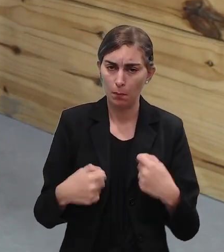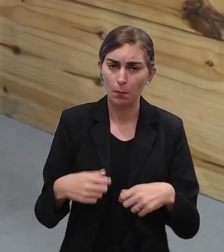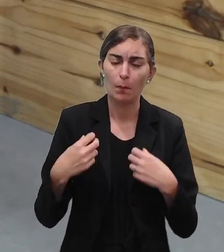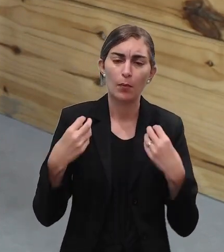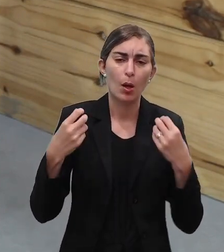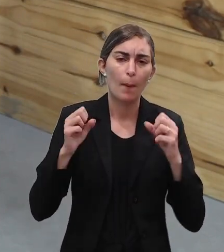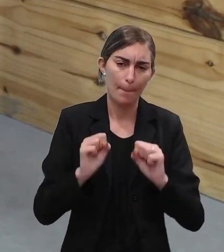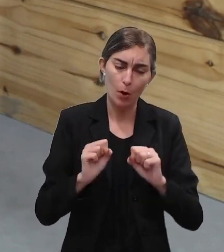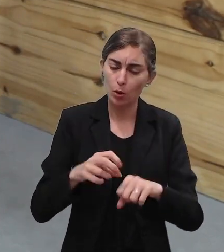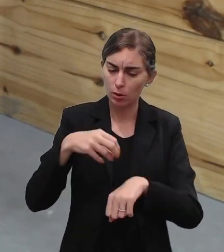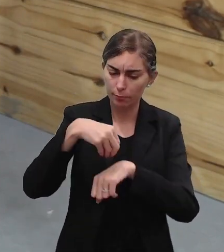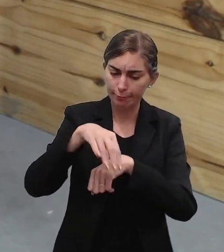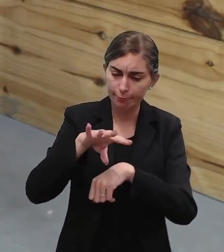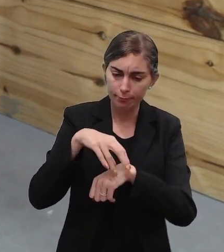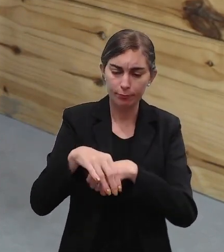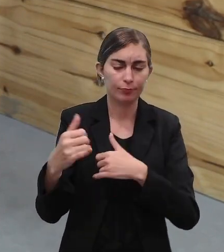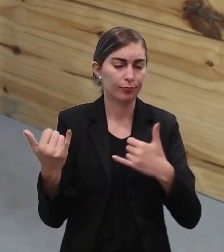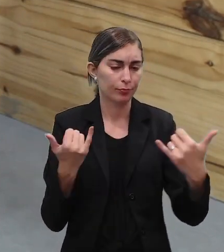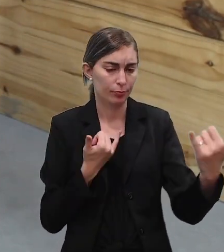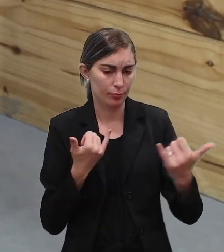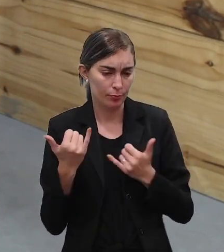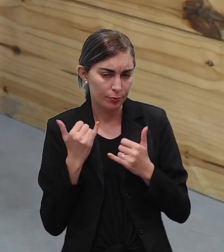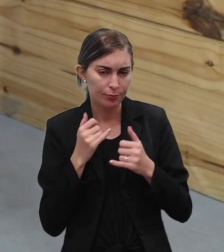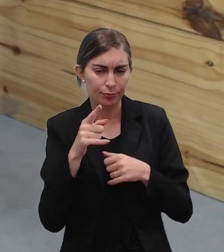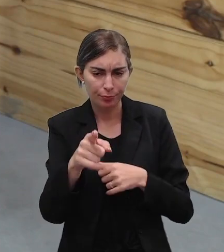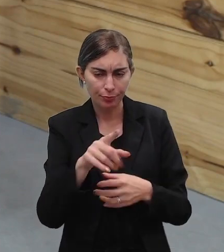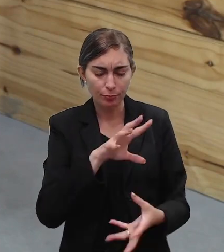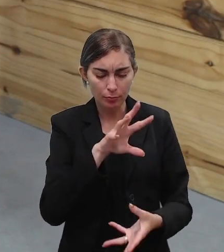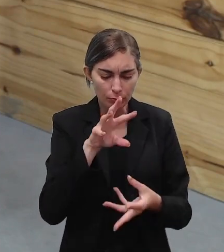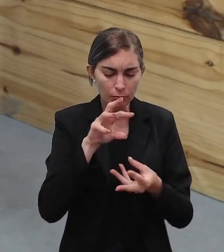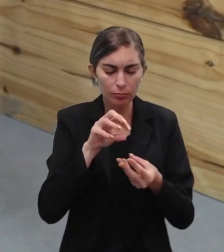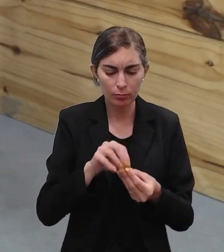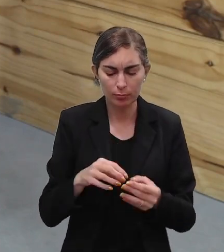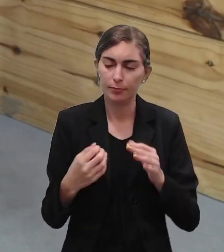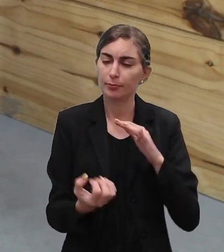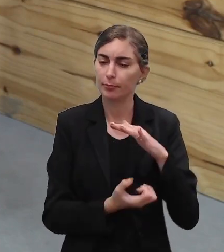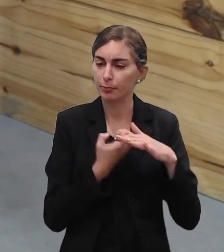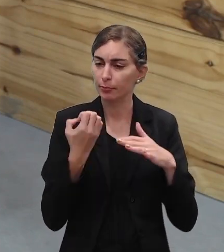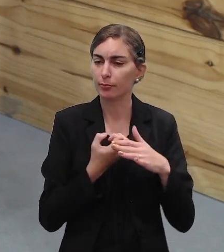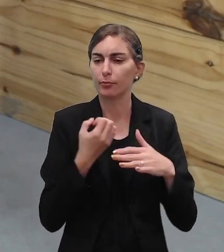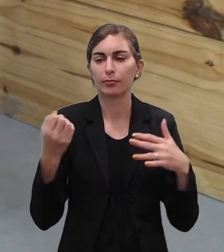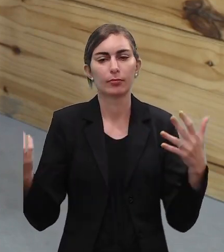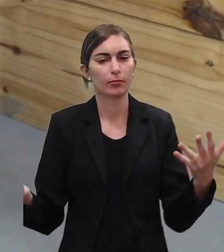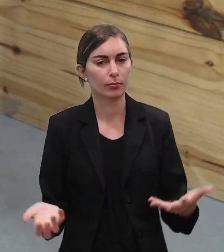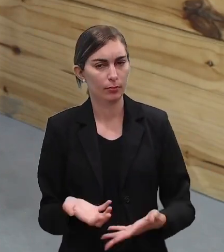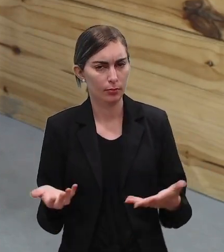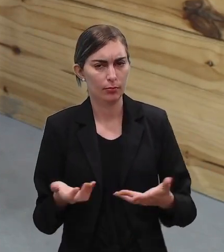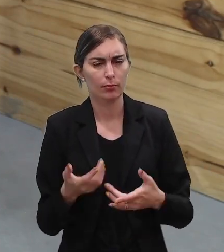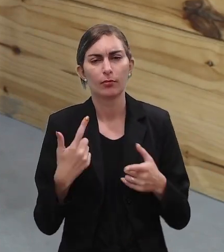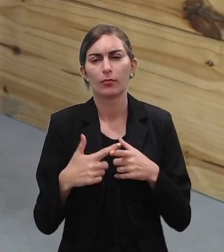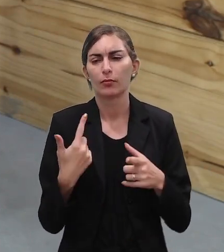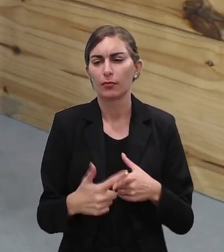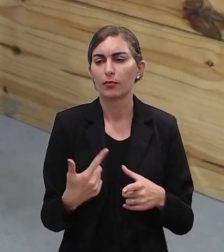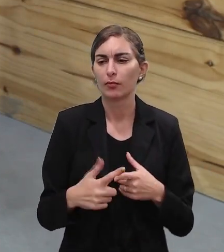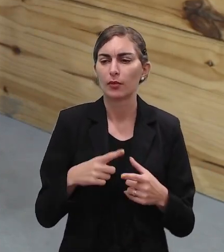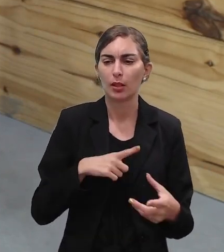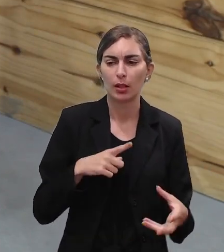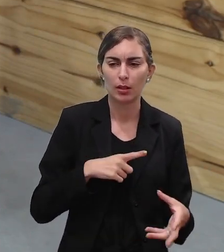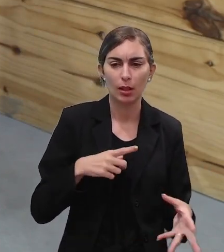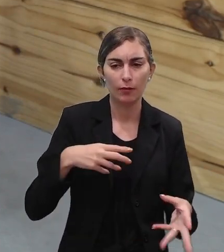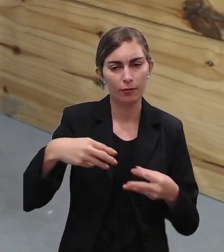as informações que ele tem e agregar à empresa atual. Sim. Não é isso? Porque Sim. vai haver uma